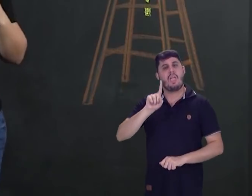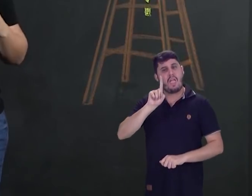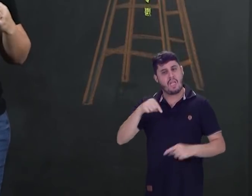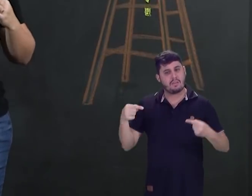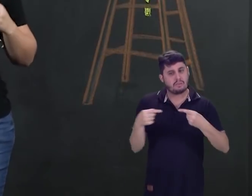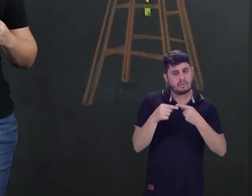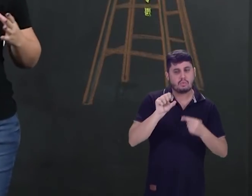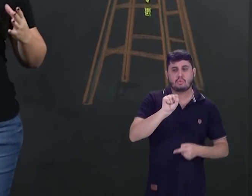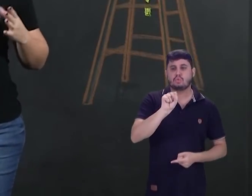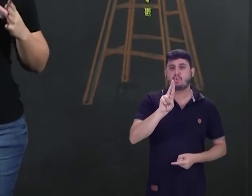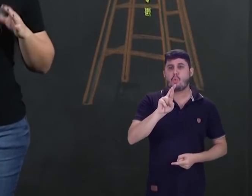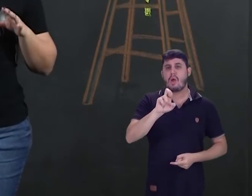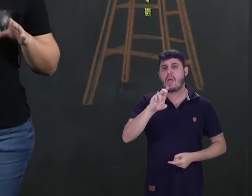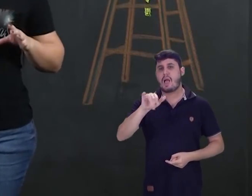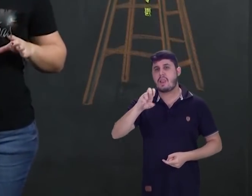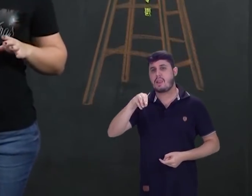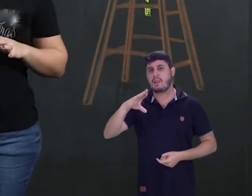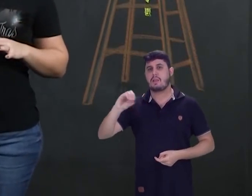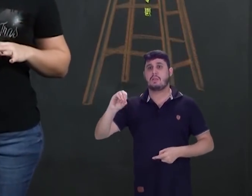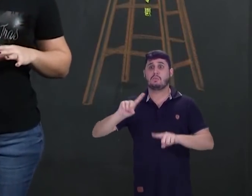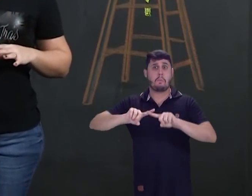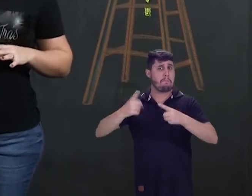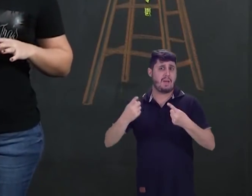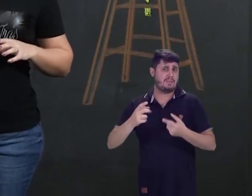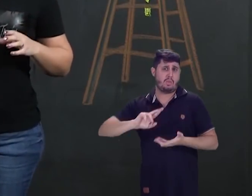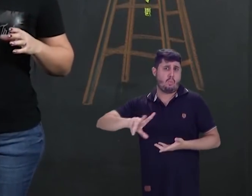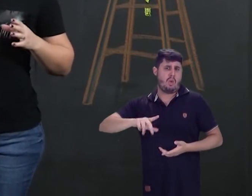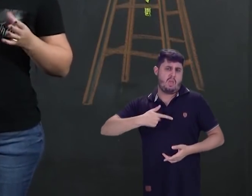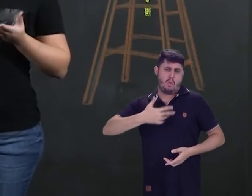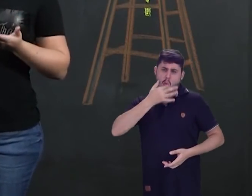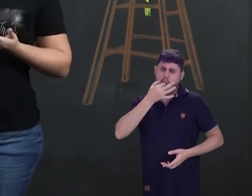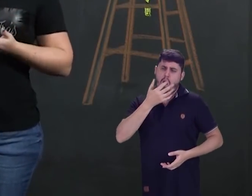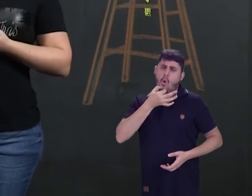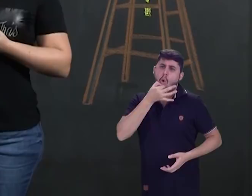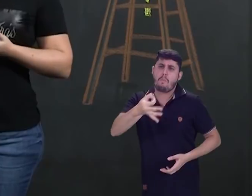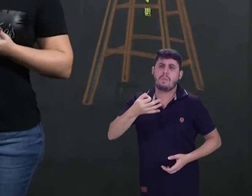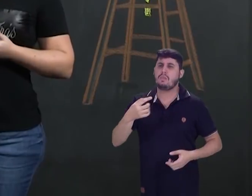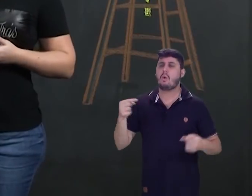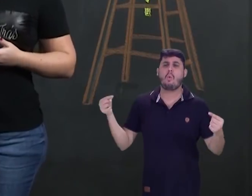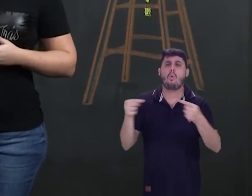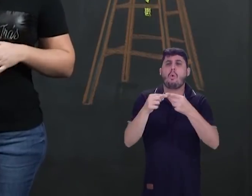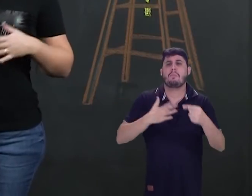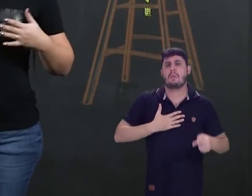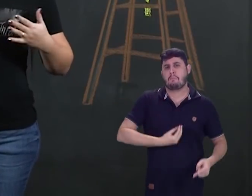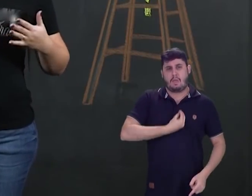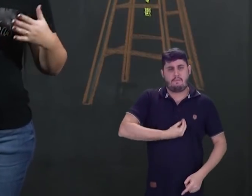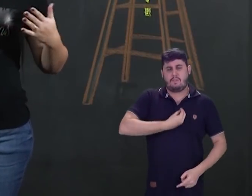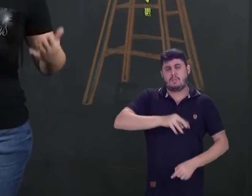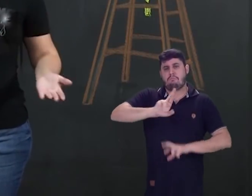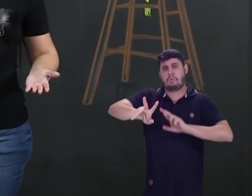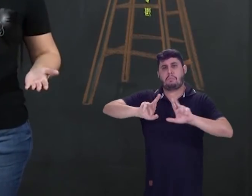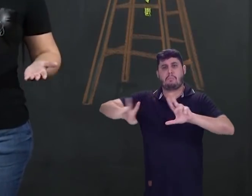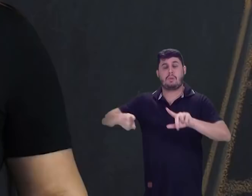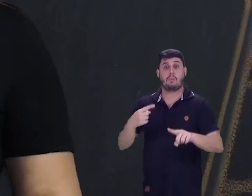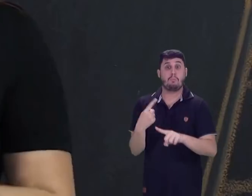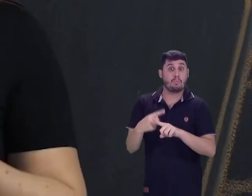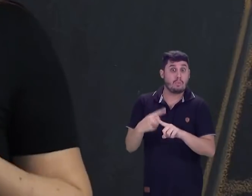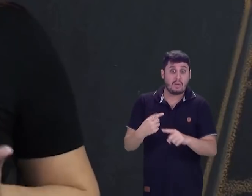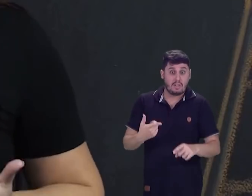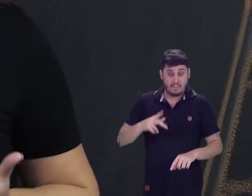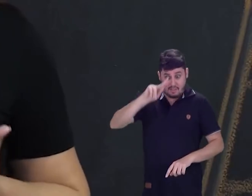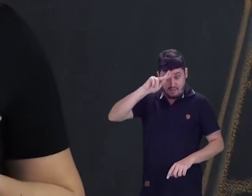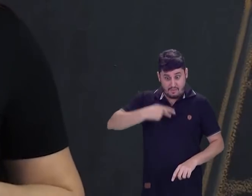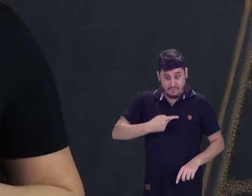pinto exatamente aquilo que acontece na minha vida. Então, é até meio triste pensar nisso, por quê? Porque os autorretratos da Frida